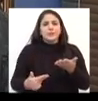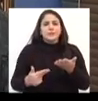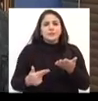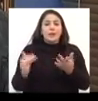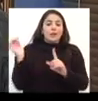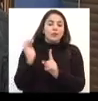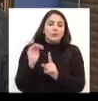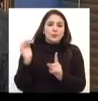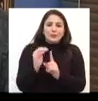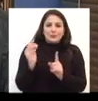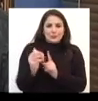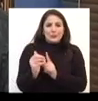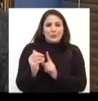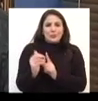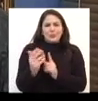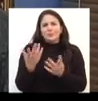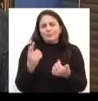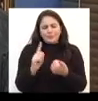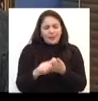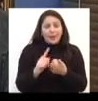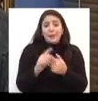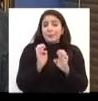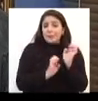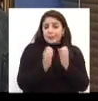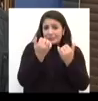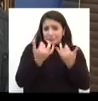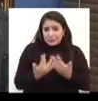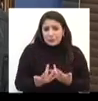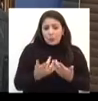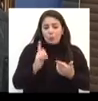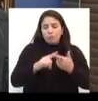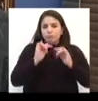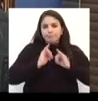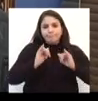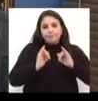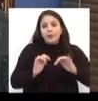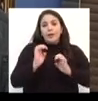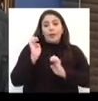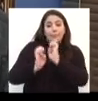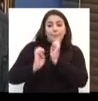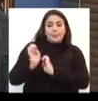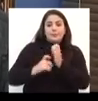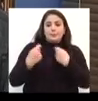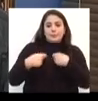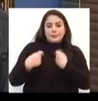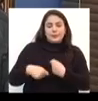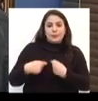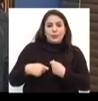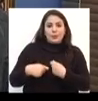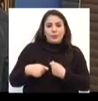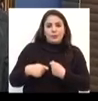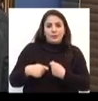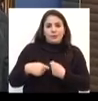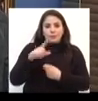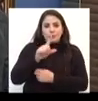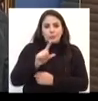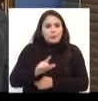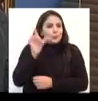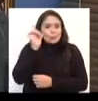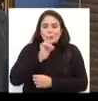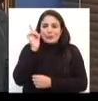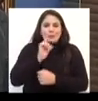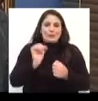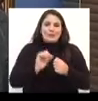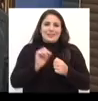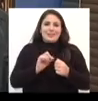bem explanados pela própria empresa, pela imprensa, a empresa teve que retroagir, quer dizer, não faz